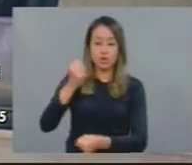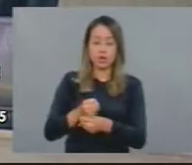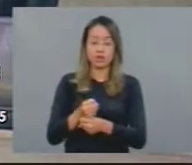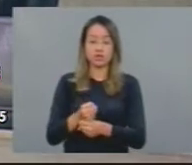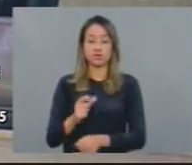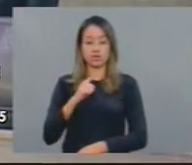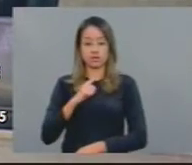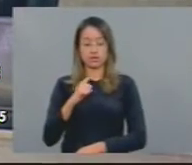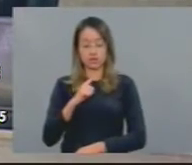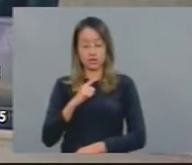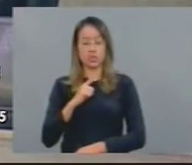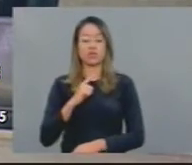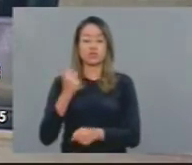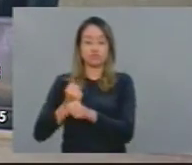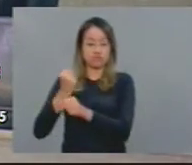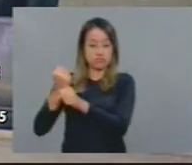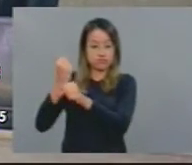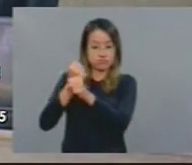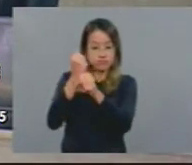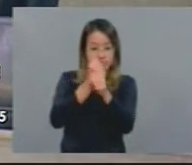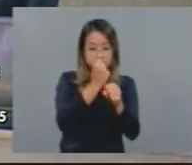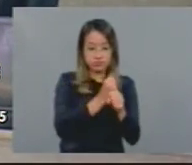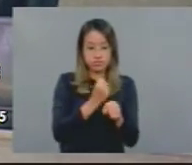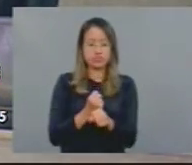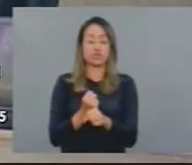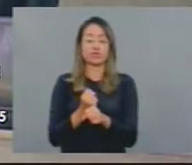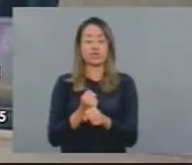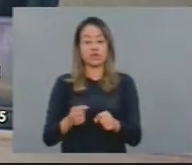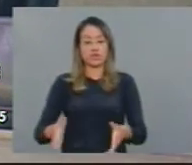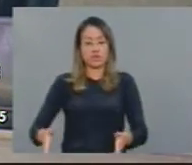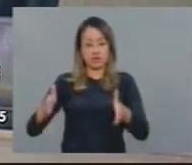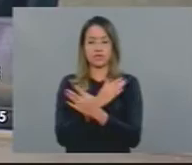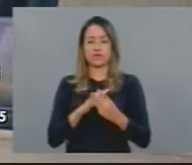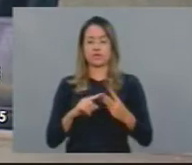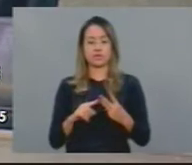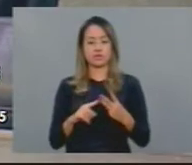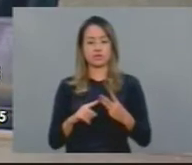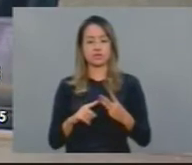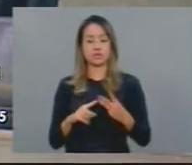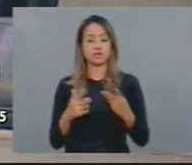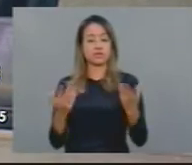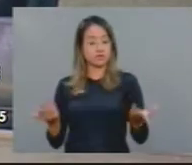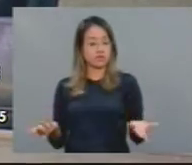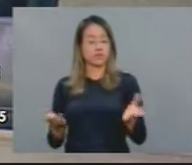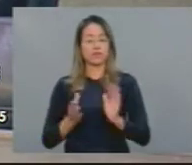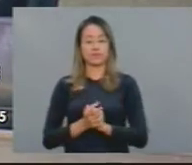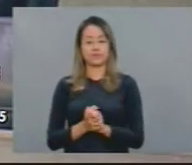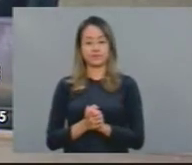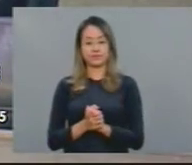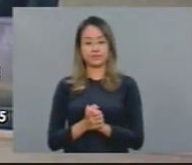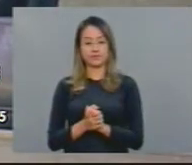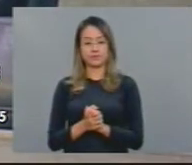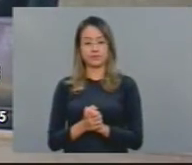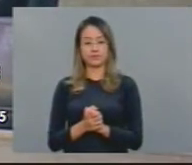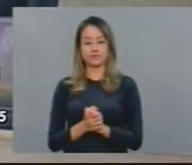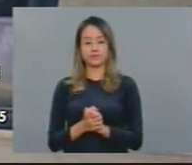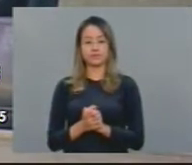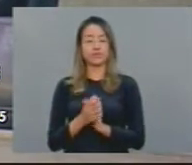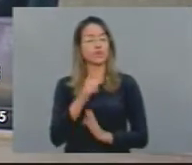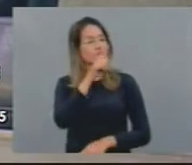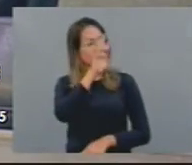contribuir, não digam que a gente não alertou para a necessidade de medidas urgentes. Nós há anos estamos falando